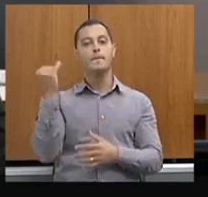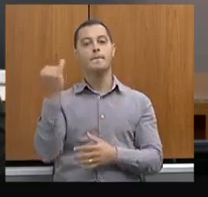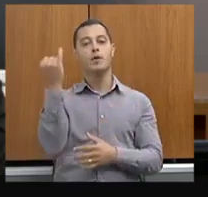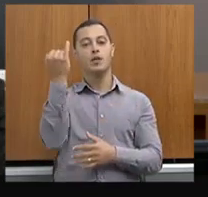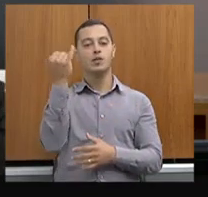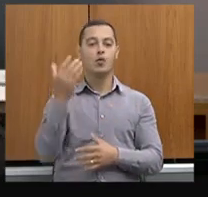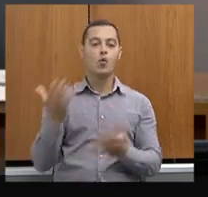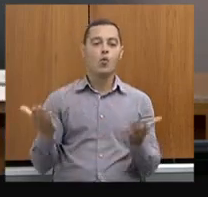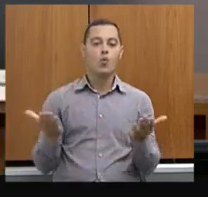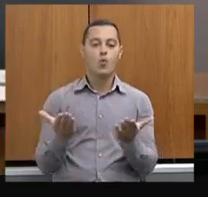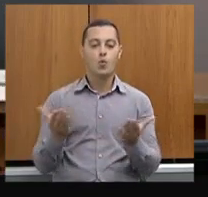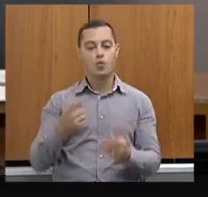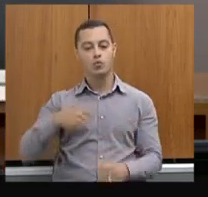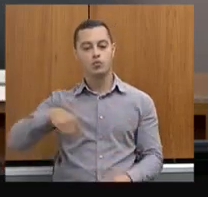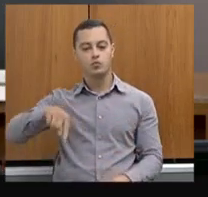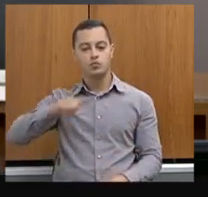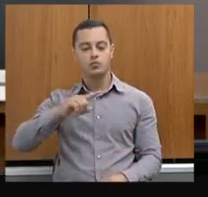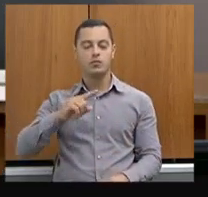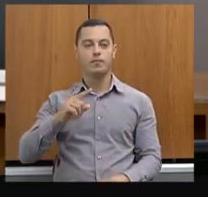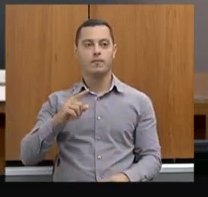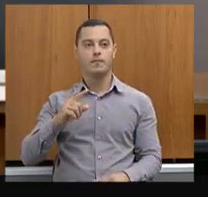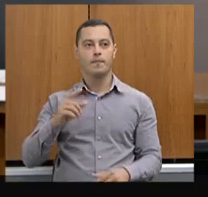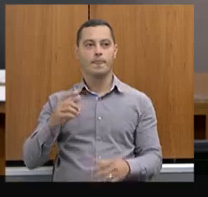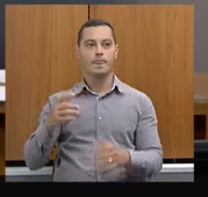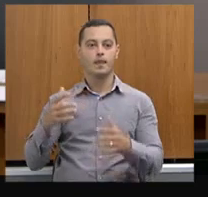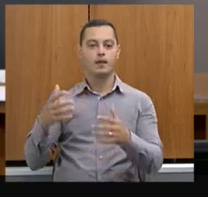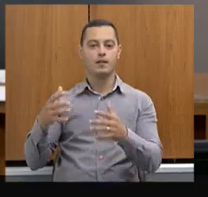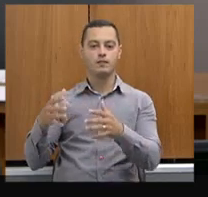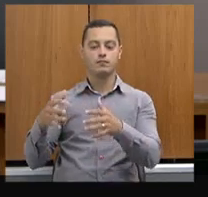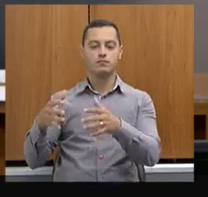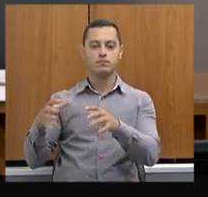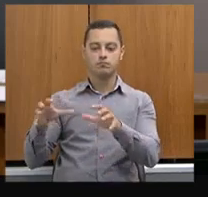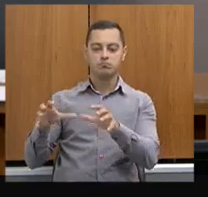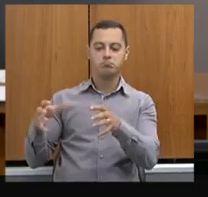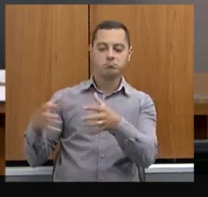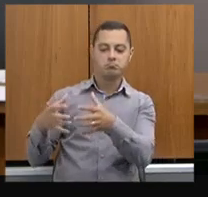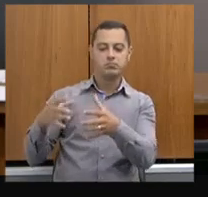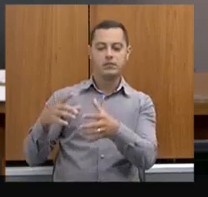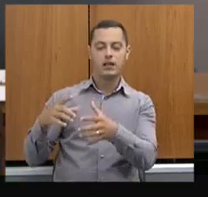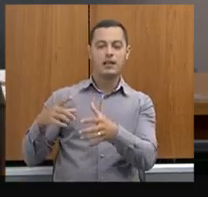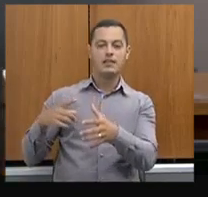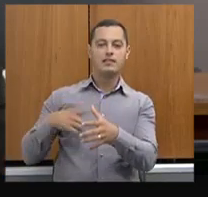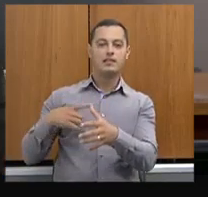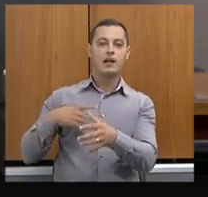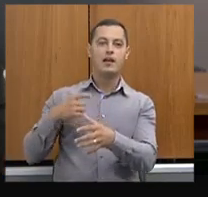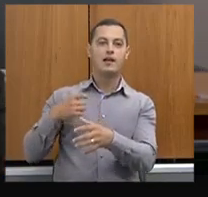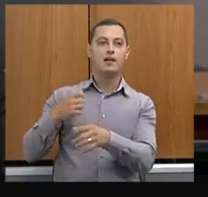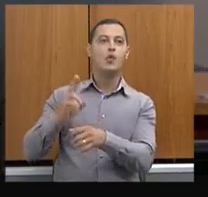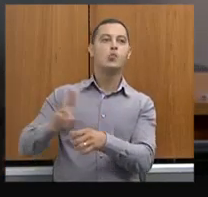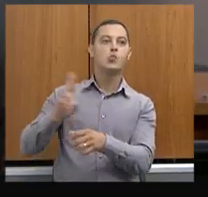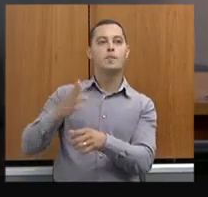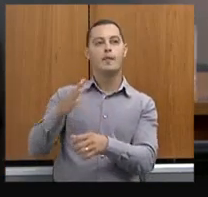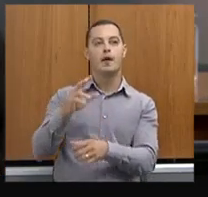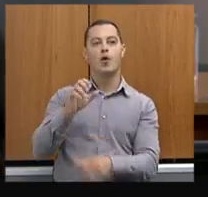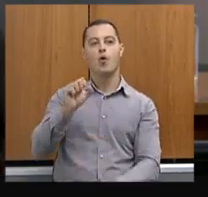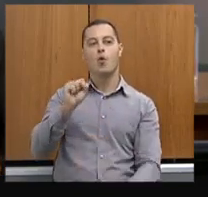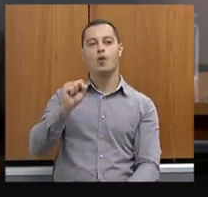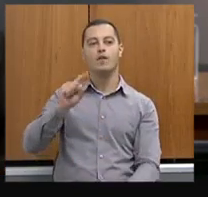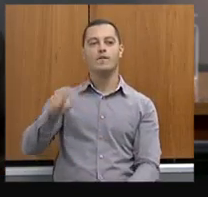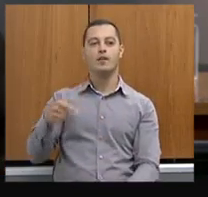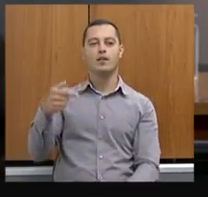média hoje a idade média da frota do Corpo de Bombeiros está em 8,7 anos nós já tivemos